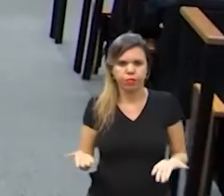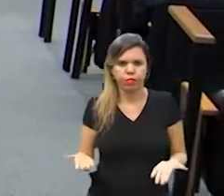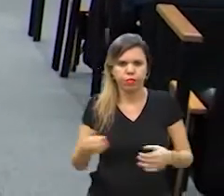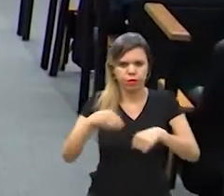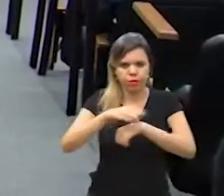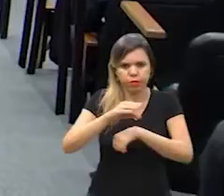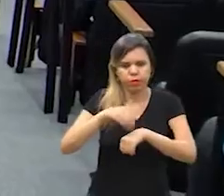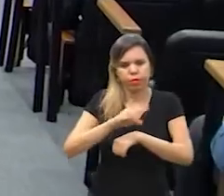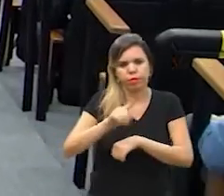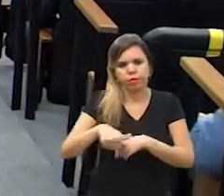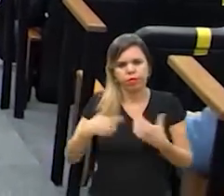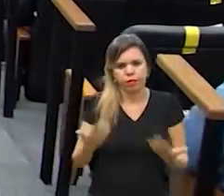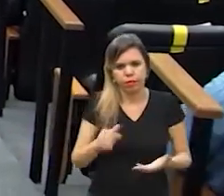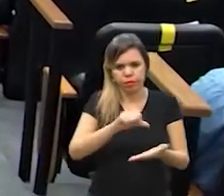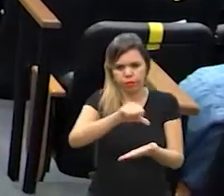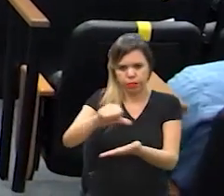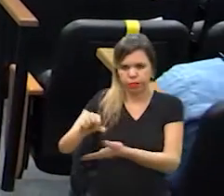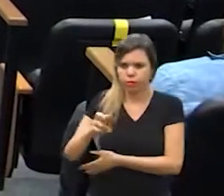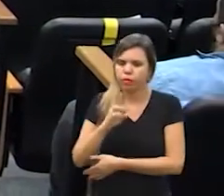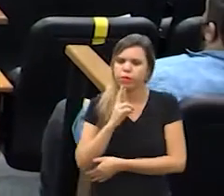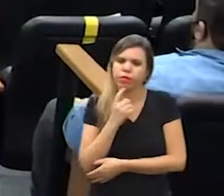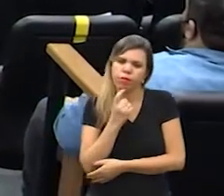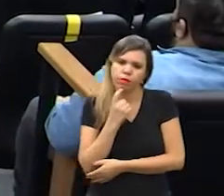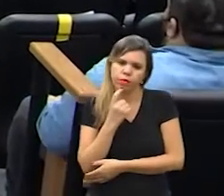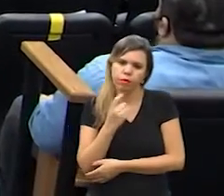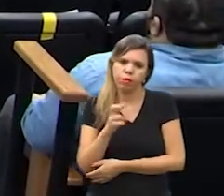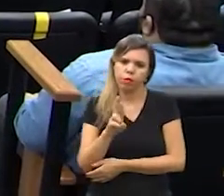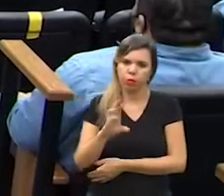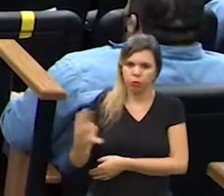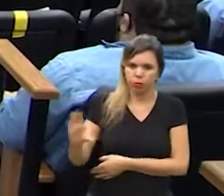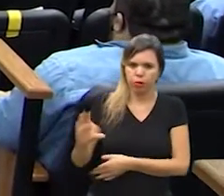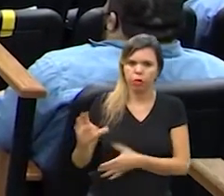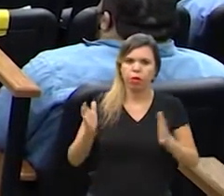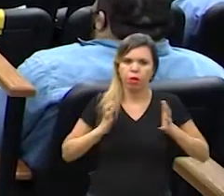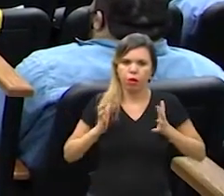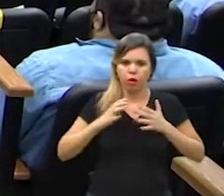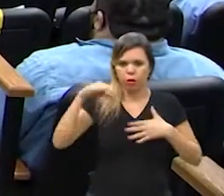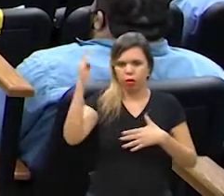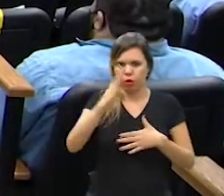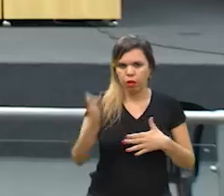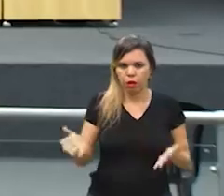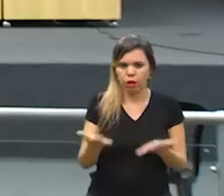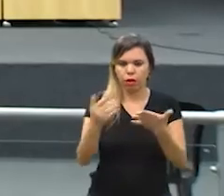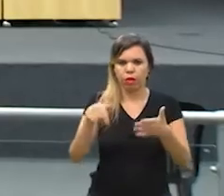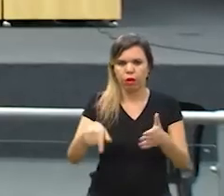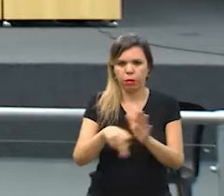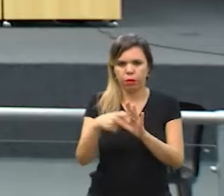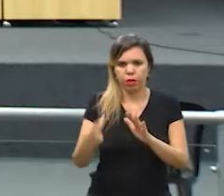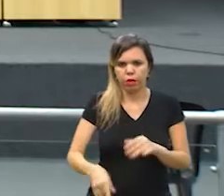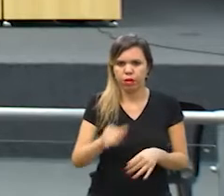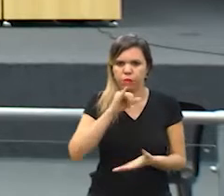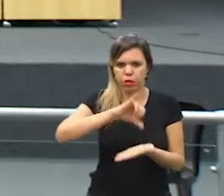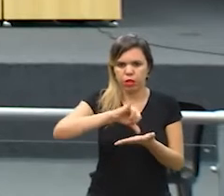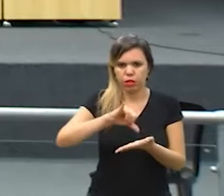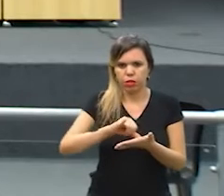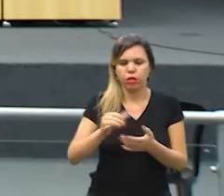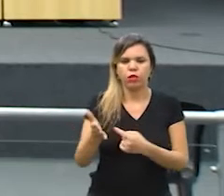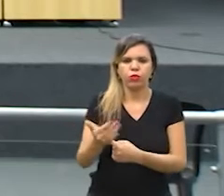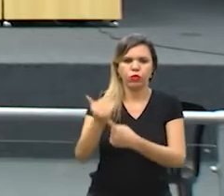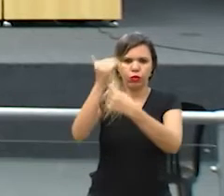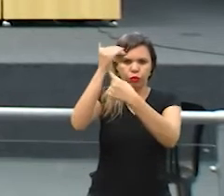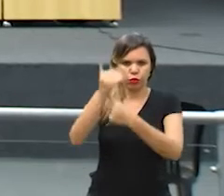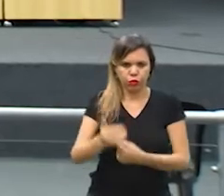importante quando levamos em consideração que a região de Campinas é uma das mais ricas do Brasil. Aqui, por exemplo, tem um